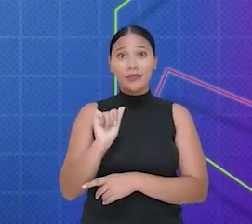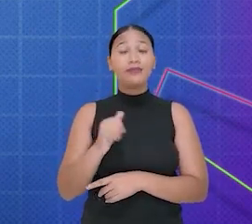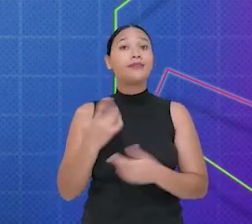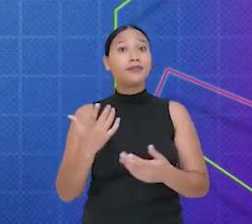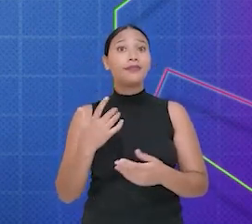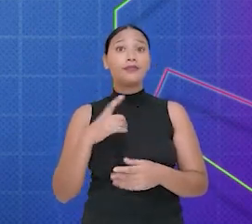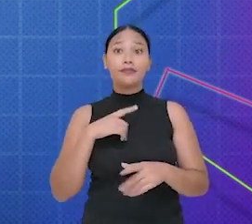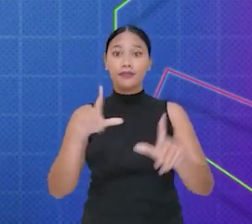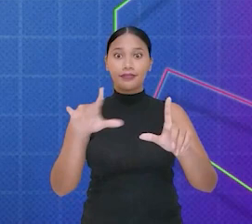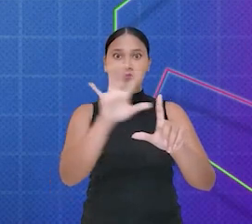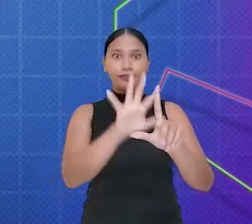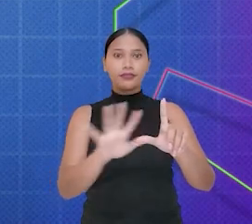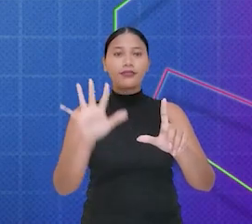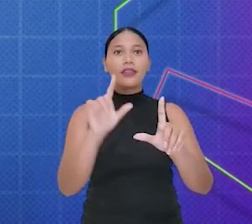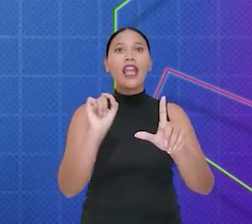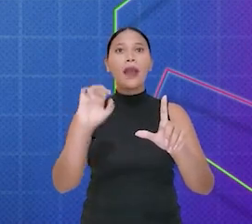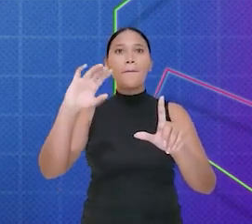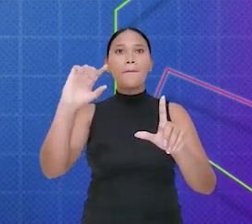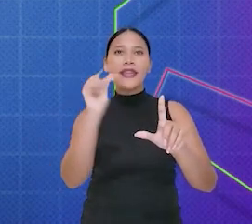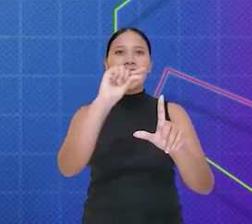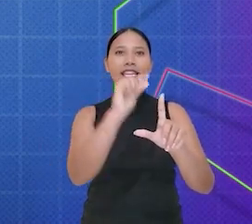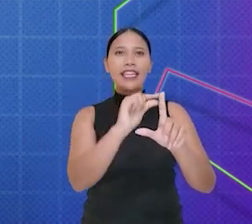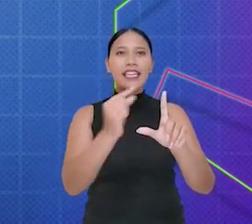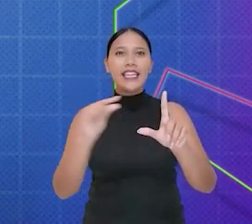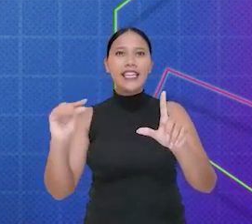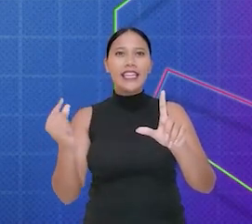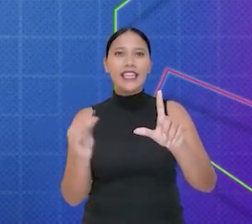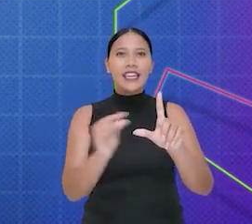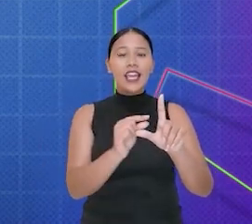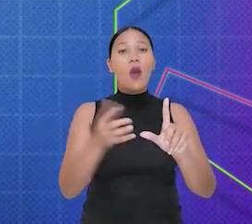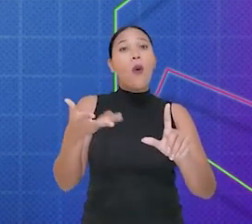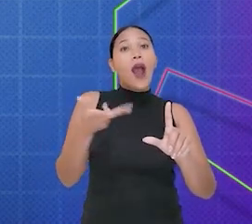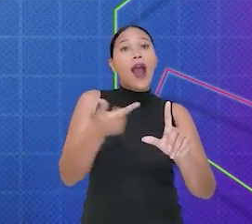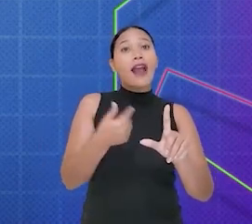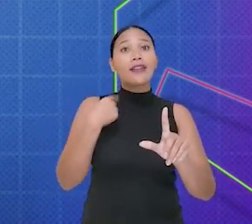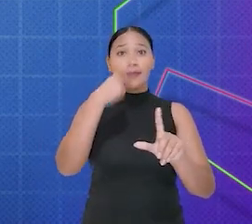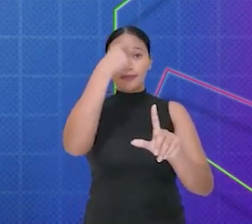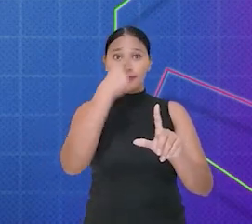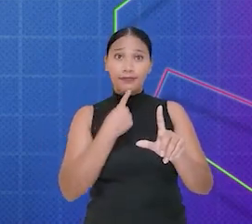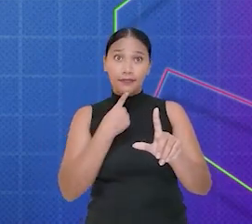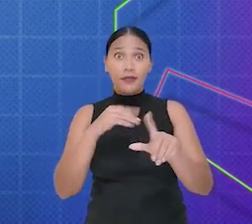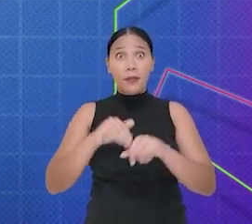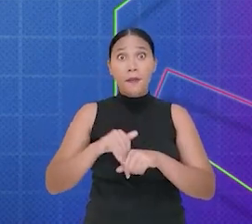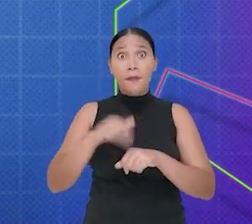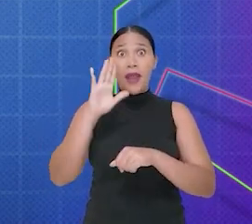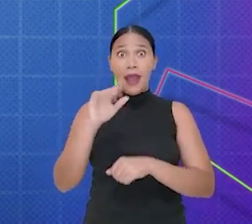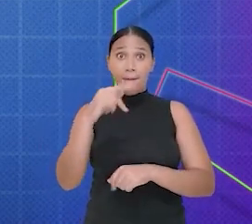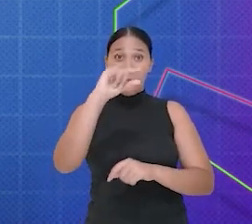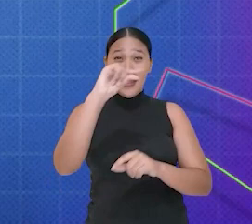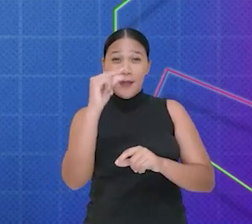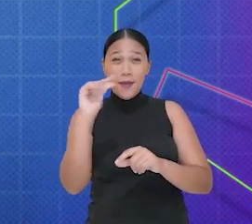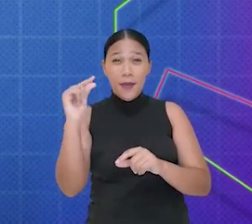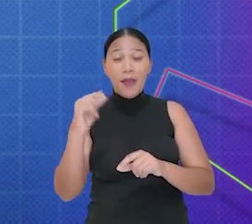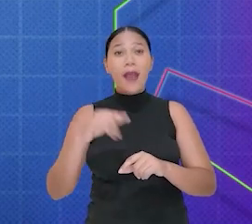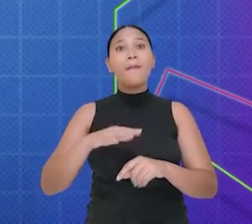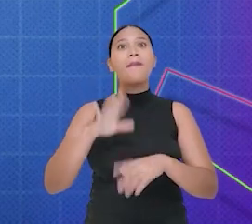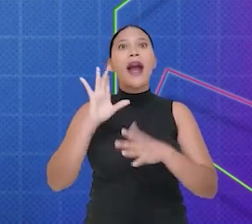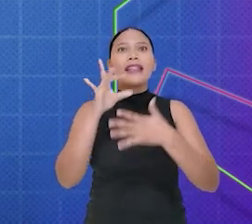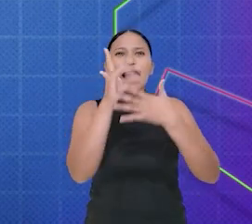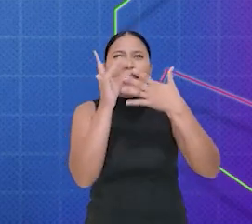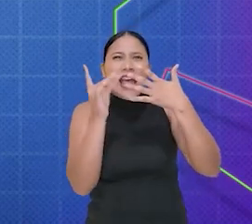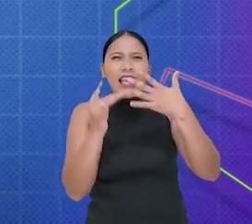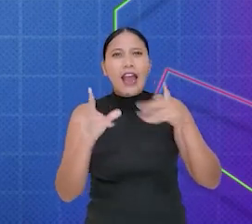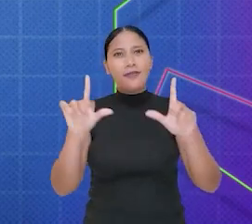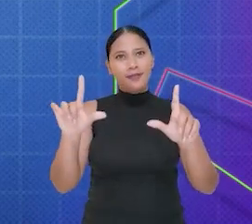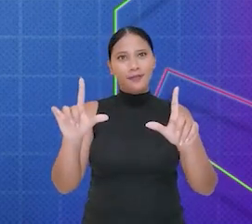taxa de atualização. A resolução é a quantidade de pixels na tela, que afeta a qualidade da imagem. Quanto mais pixels,